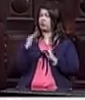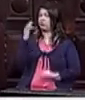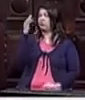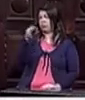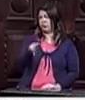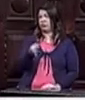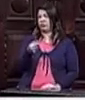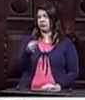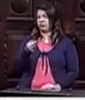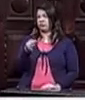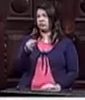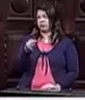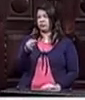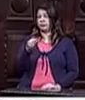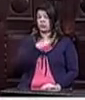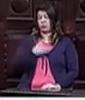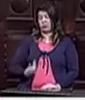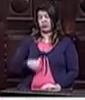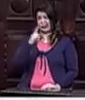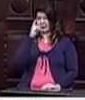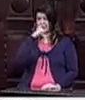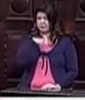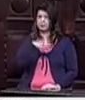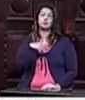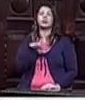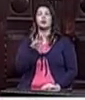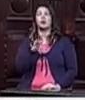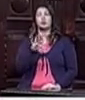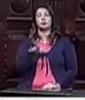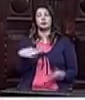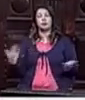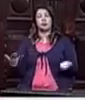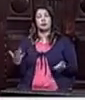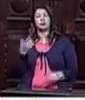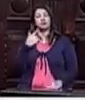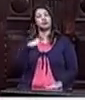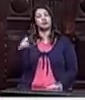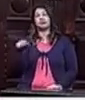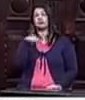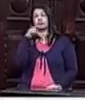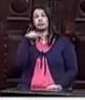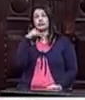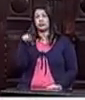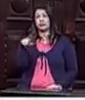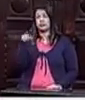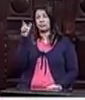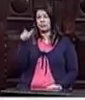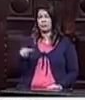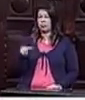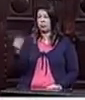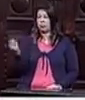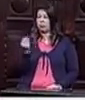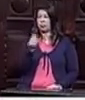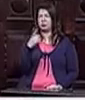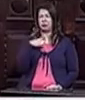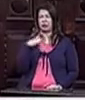é muito difícil num governo como esse. Mas o que foi, não resta dúvida. Deputado Paulo Ramos, que está inscrito também para fazer o